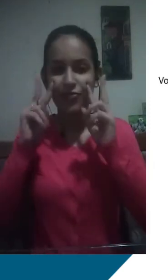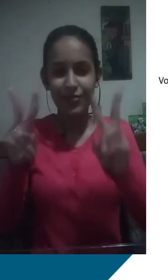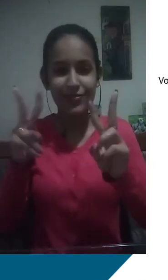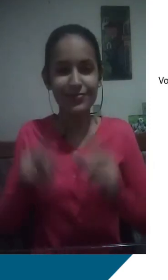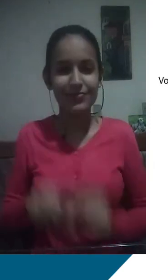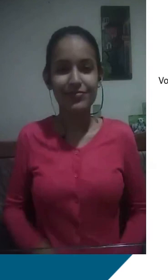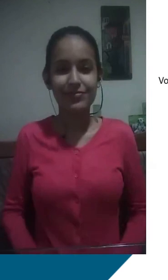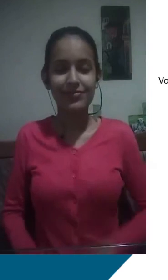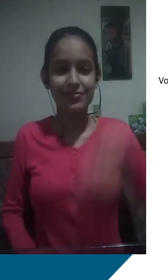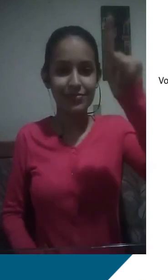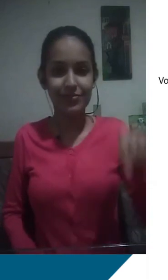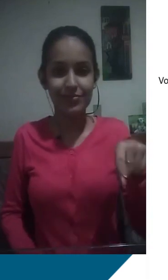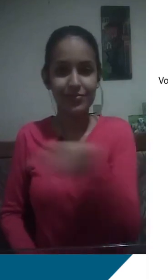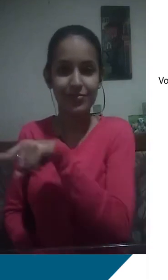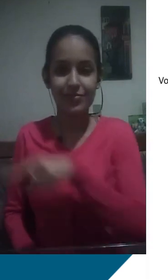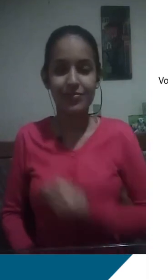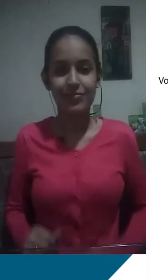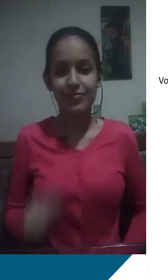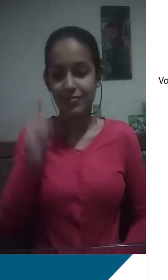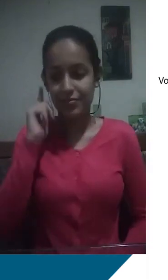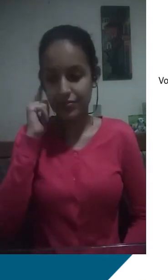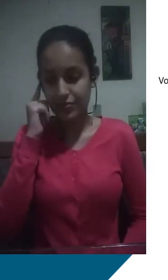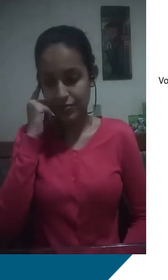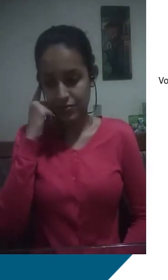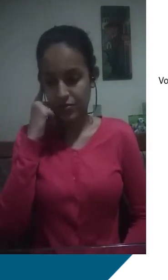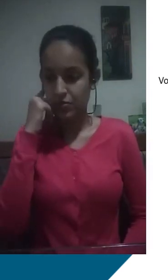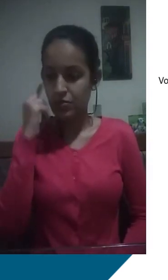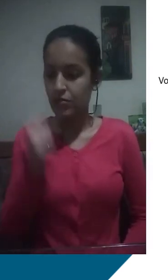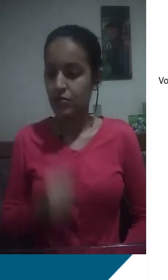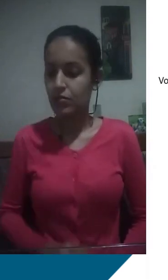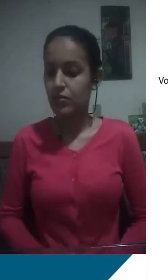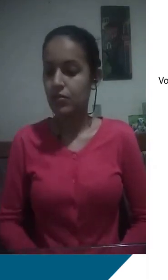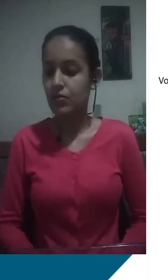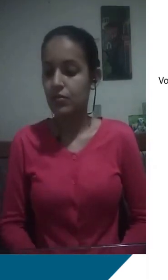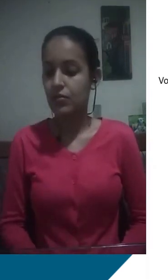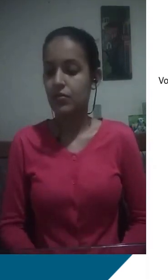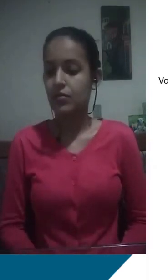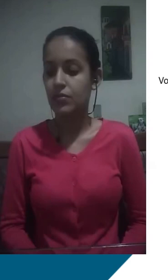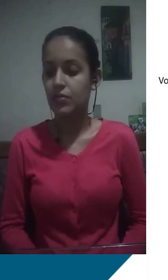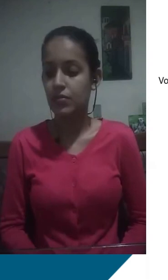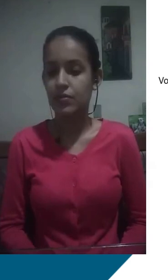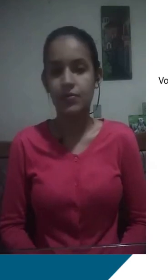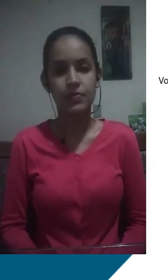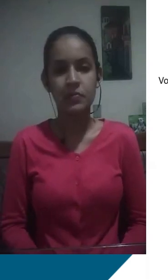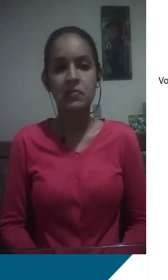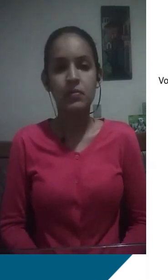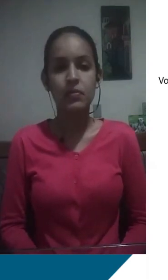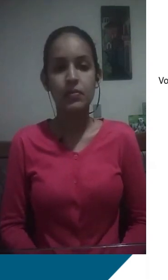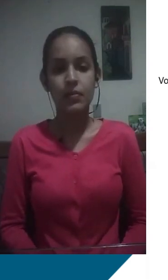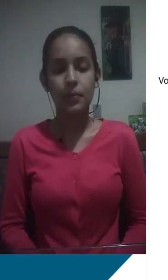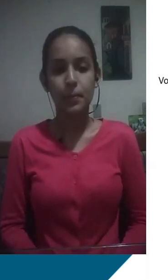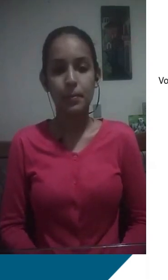Como que seria, se a gente fosse traçar um gráfico do volume em função da temperatura